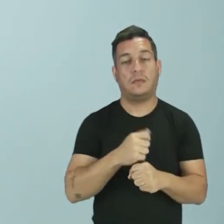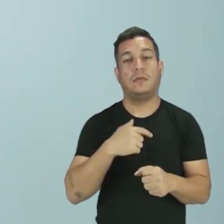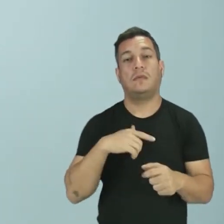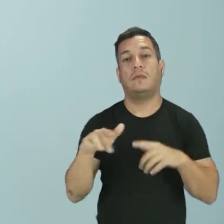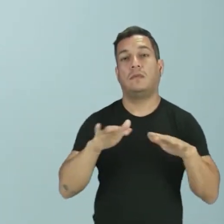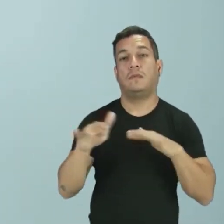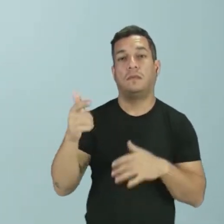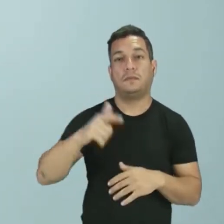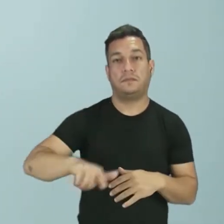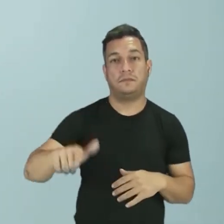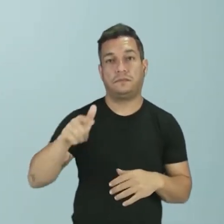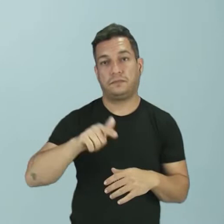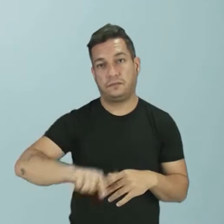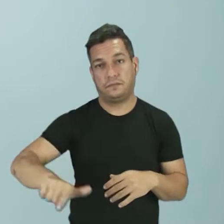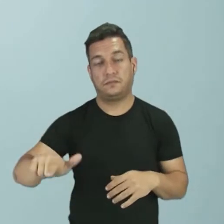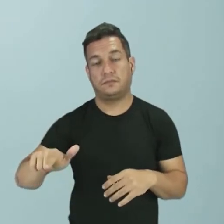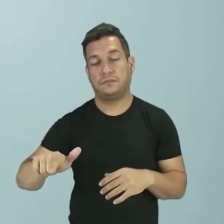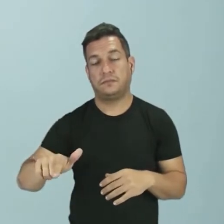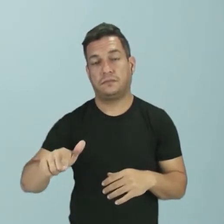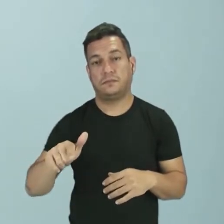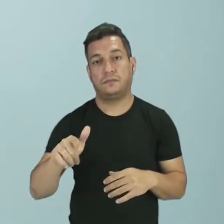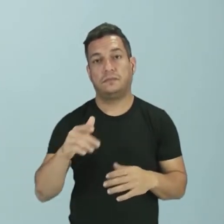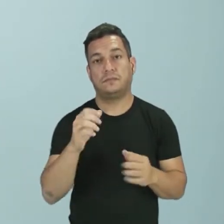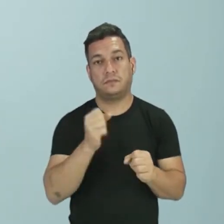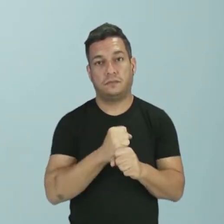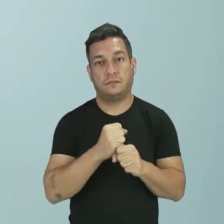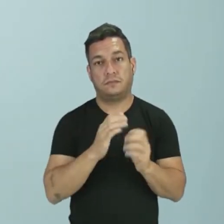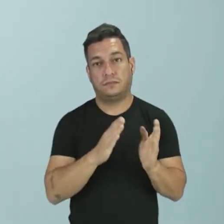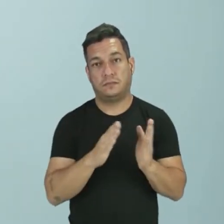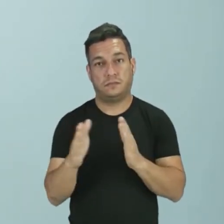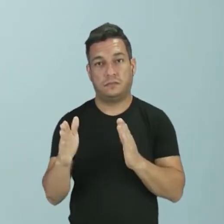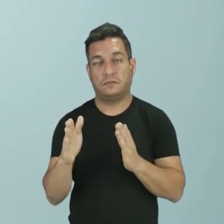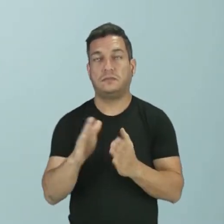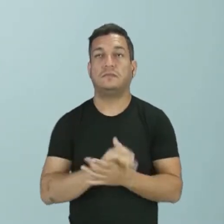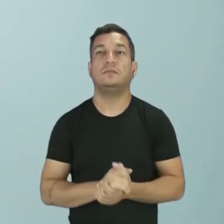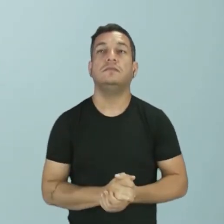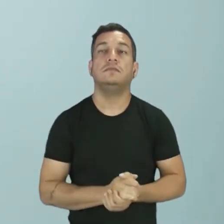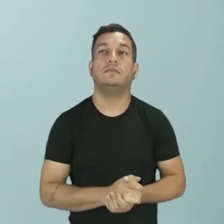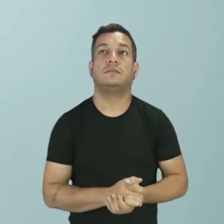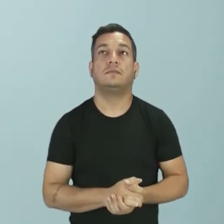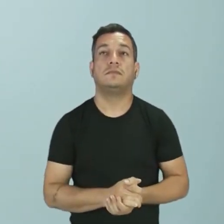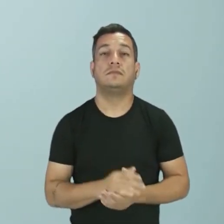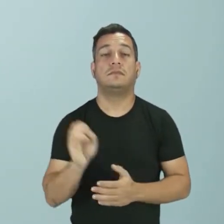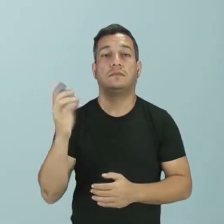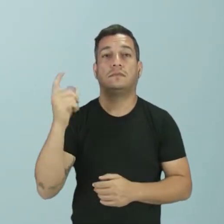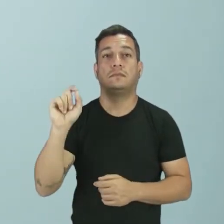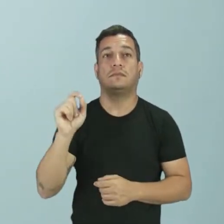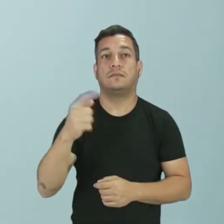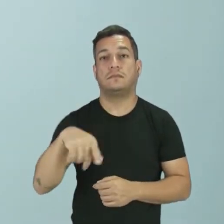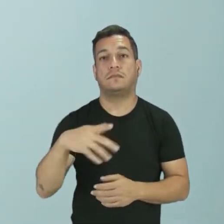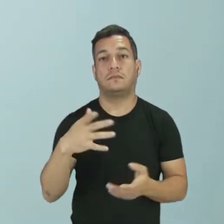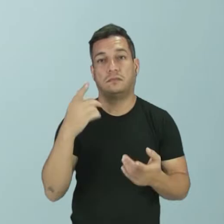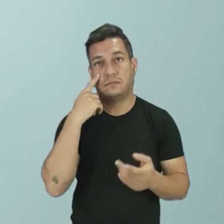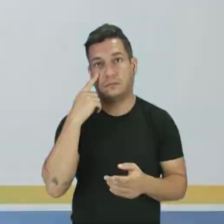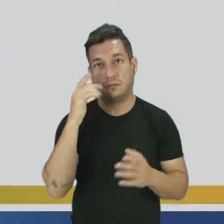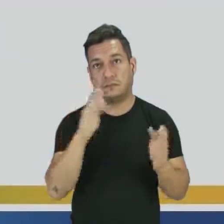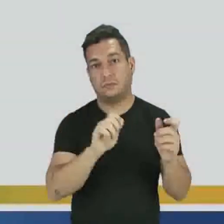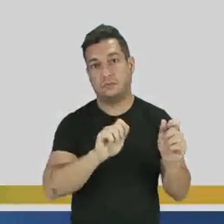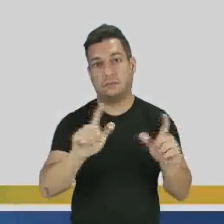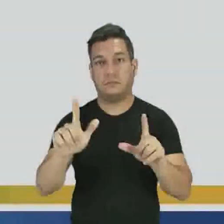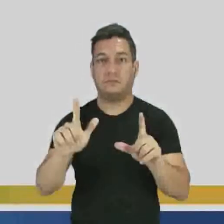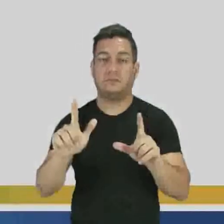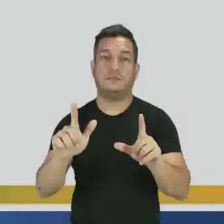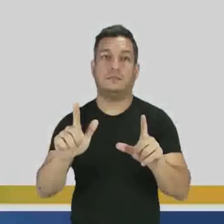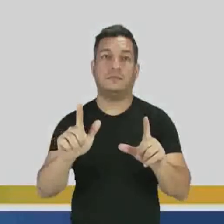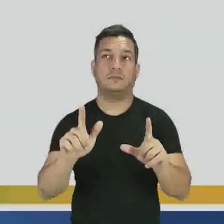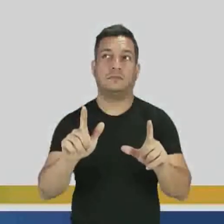e periódicos, que se repetem em intervalo de tempo. O que acontece, pessoal? Eu quero que vocês confiram agora comigo aí na